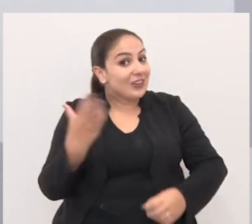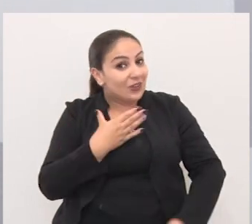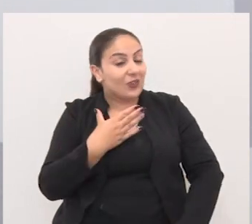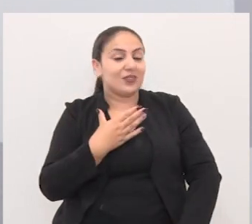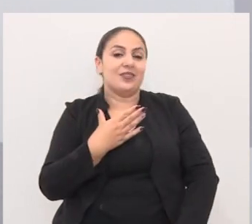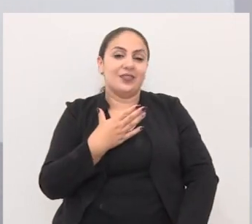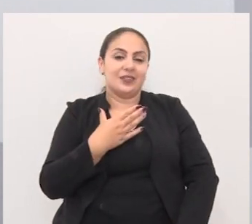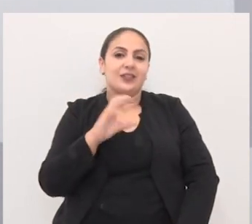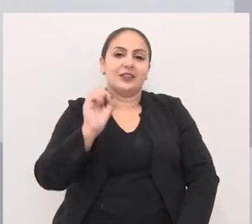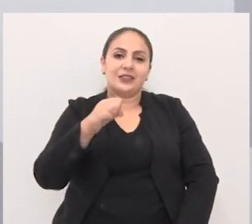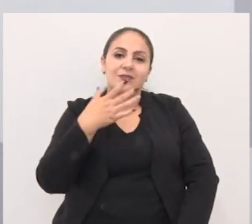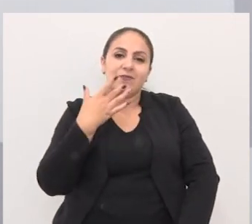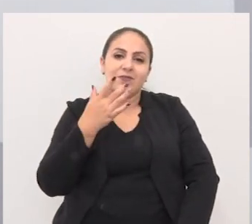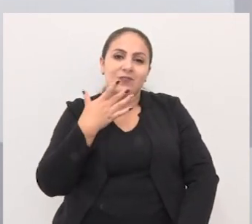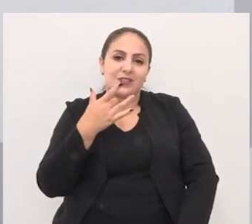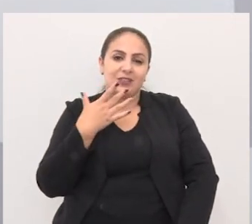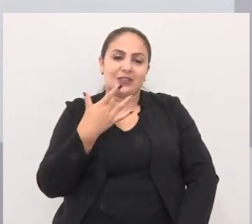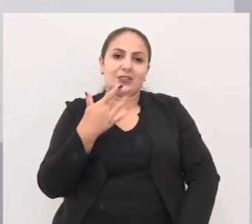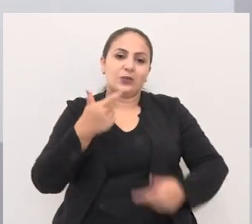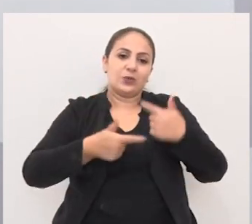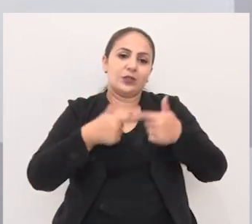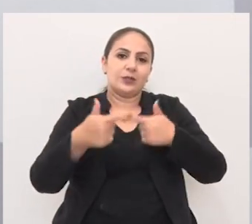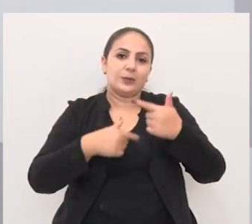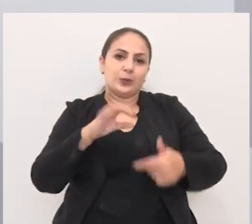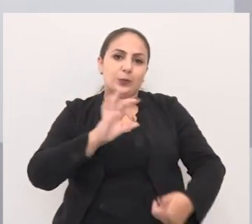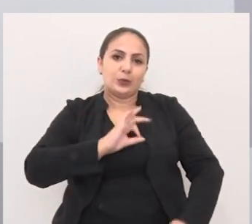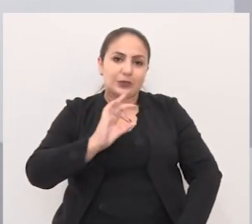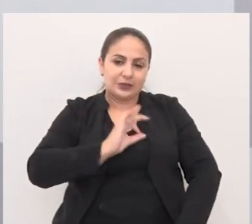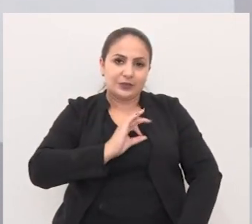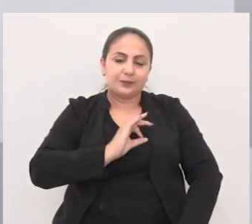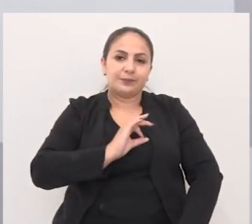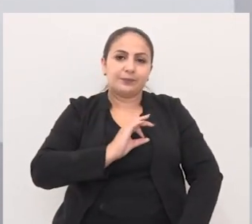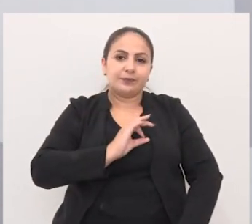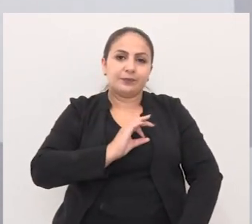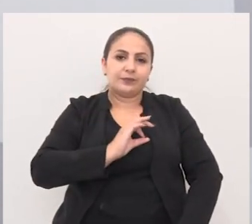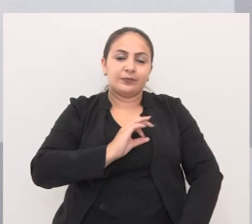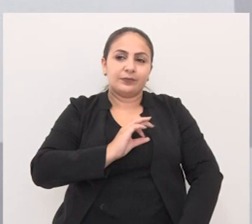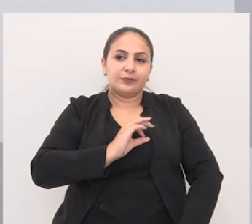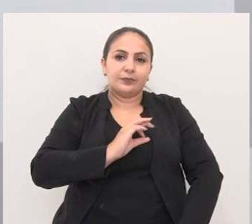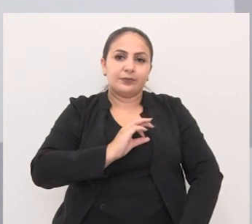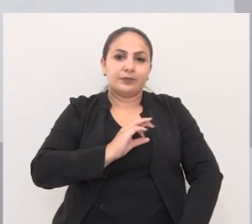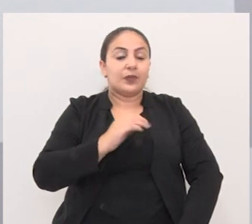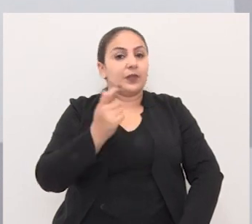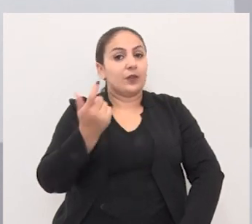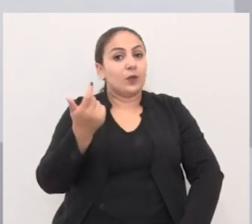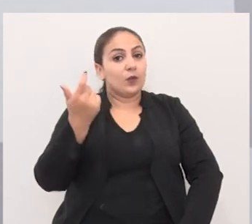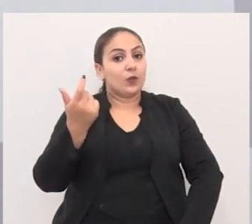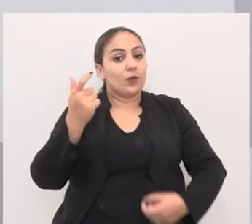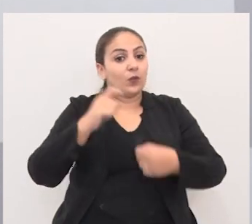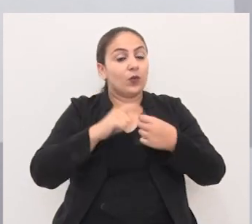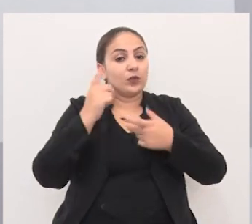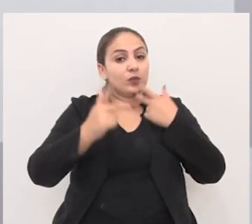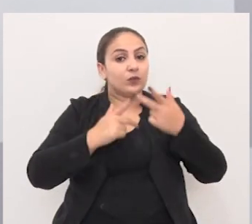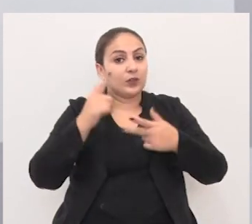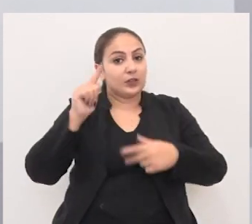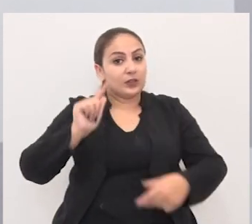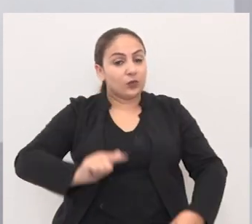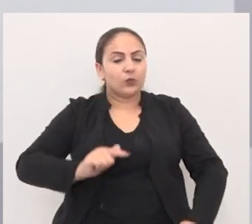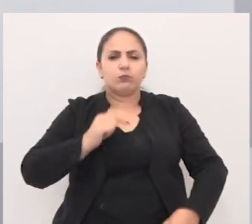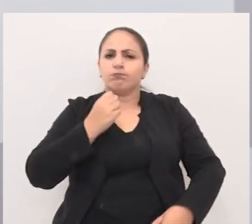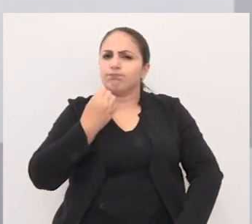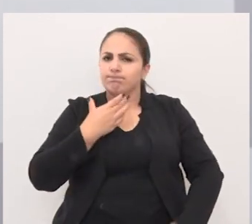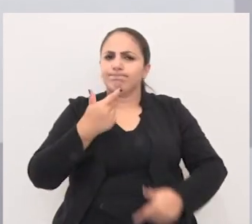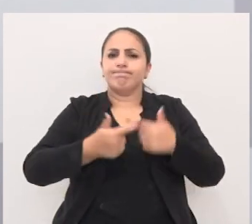que irão sim facilitar o trabalho da Brigada Militar, que aliás, eu volto a destacar, estão fazendo